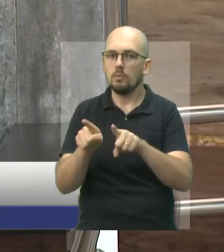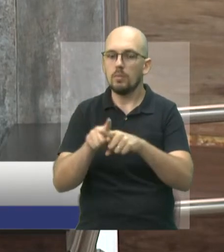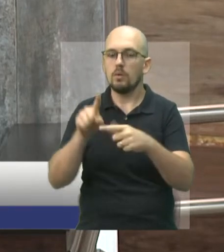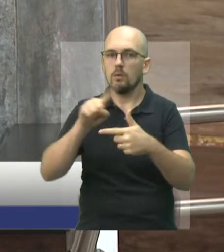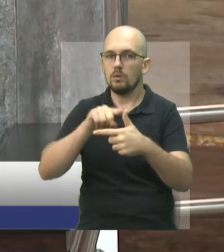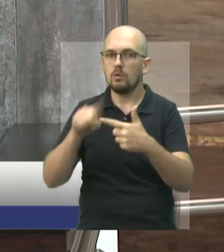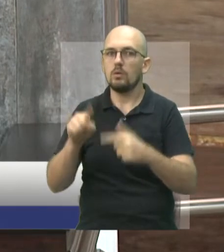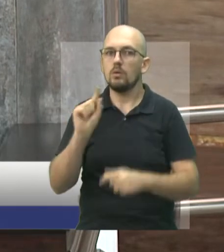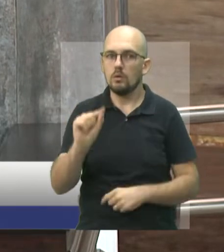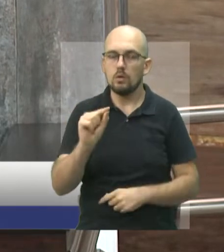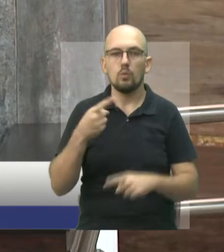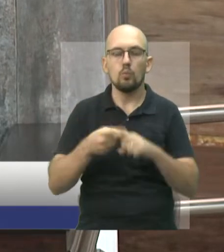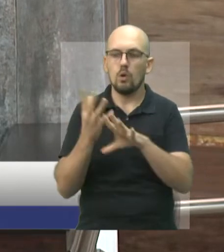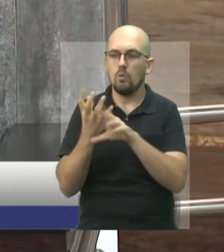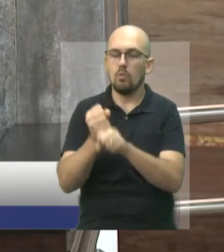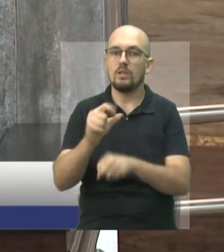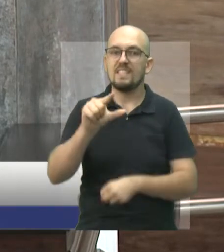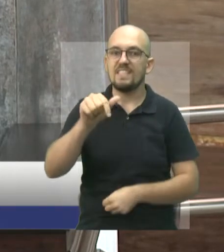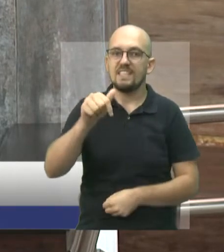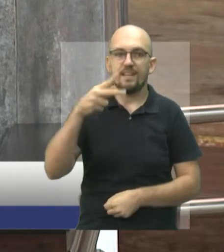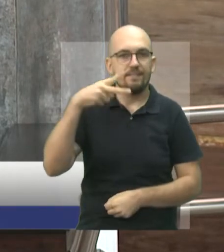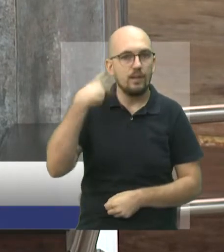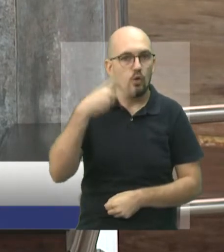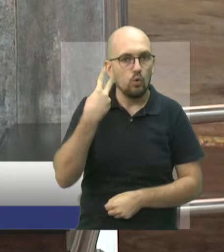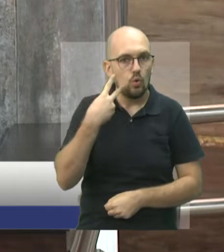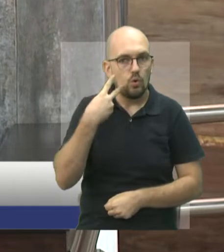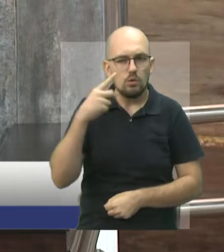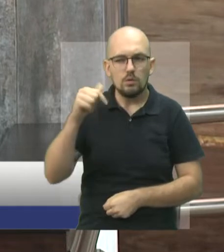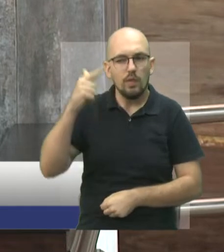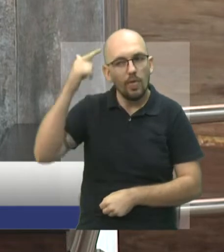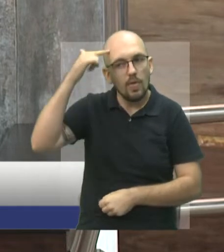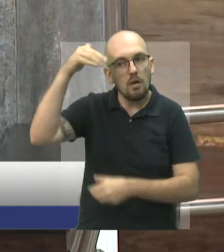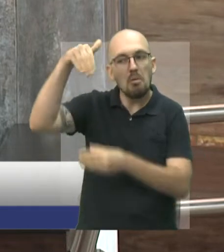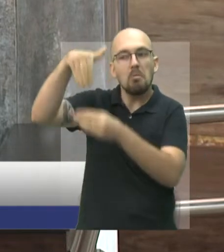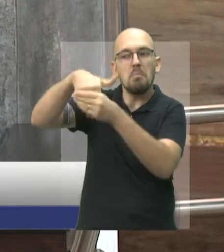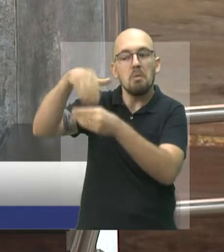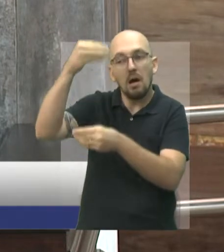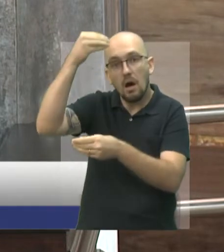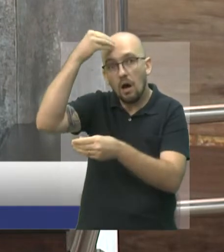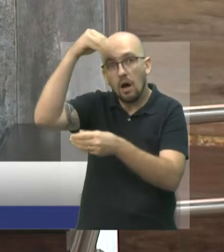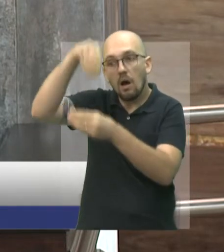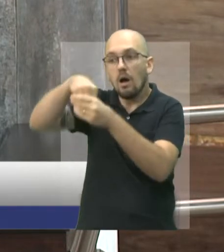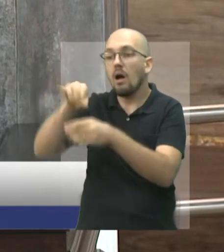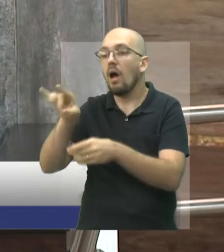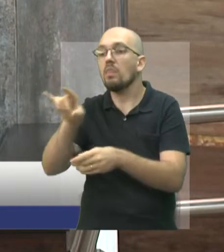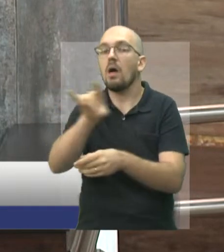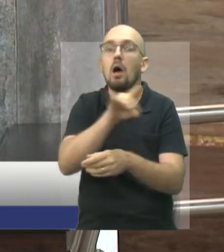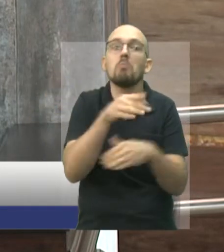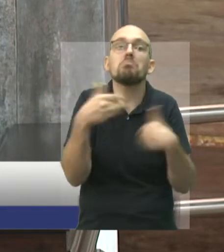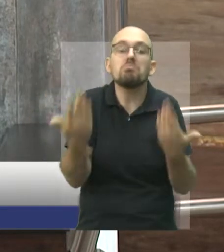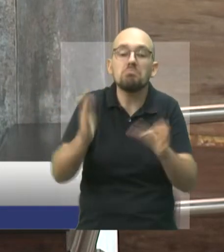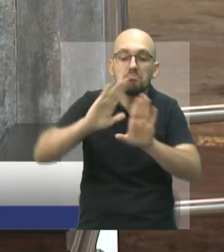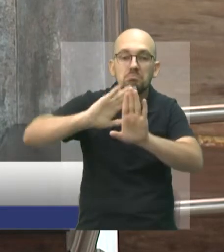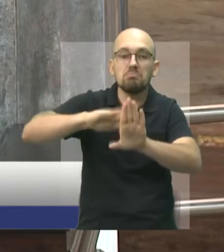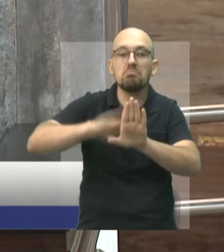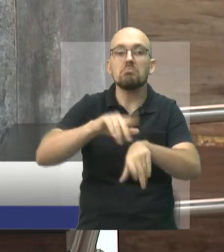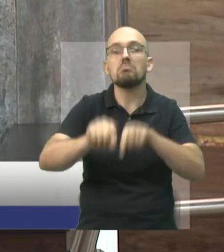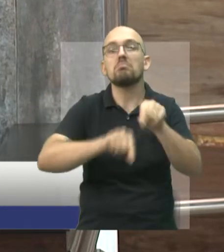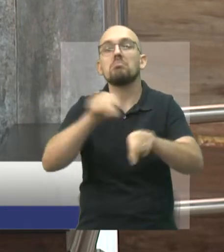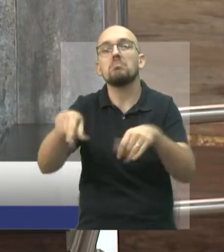17 vereadores, cada um tem a sua intenção aqui dentro, pelo bem da cidade, acho que tem,